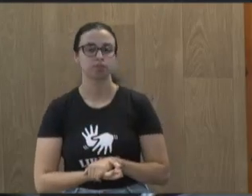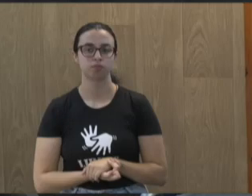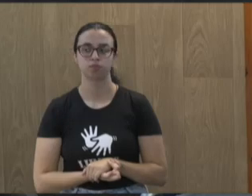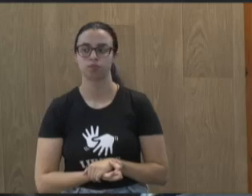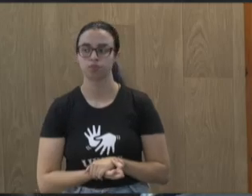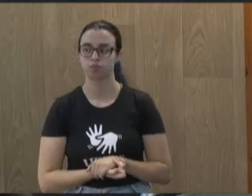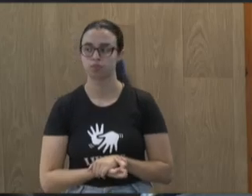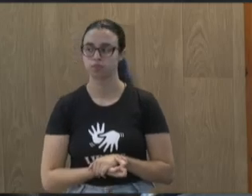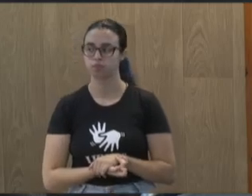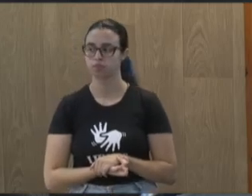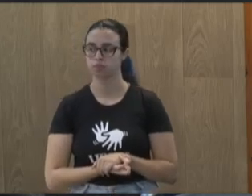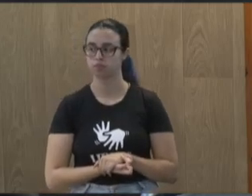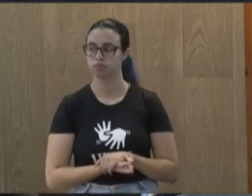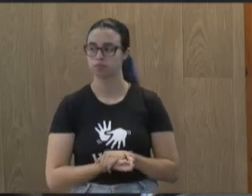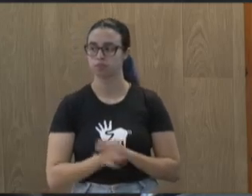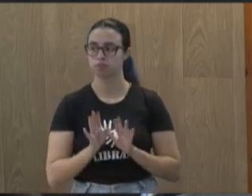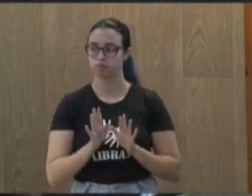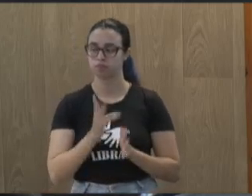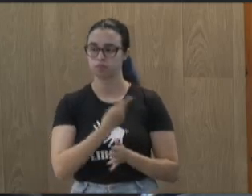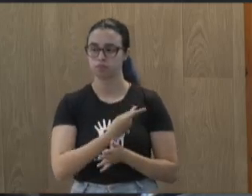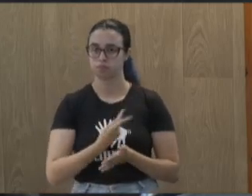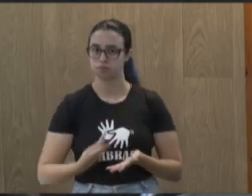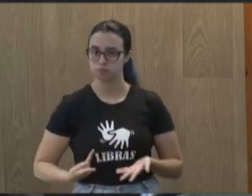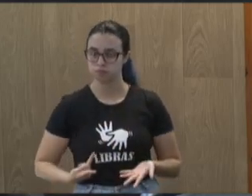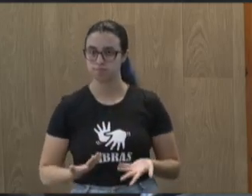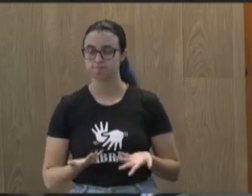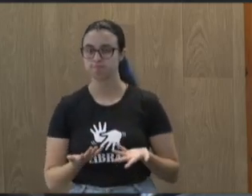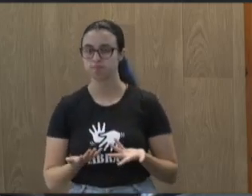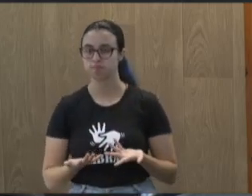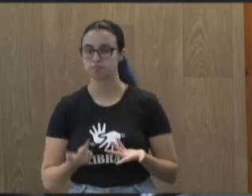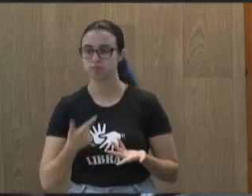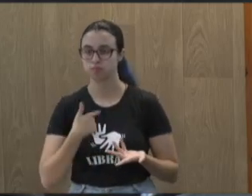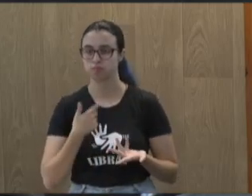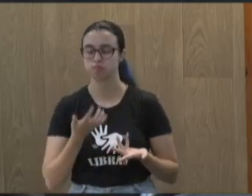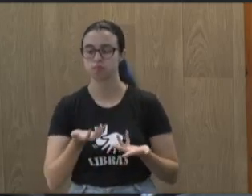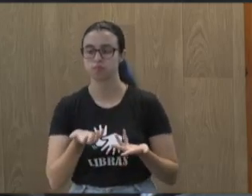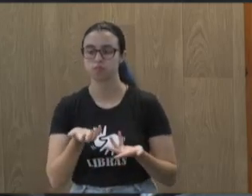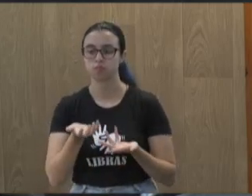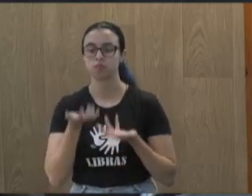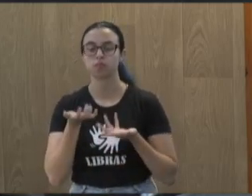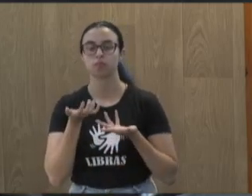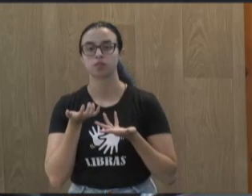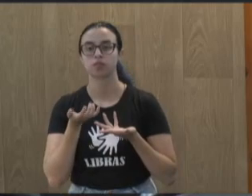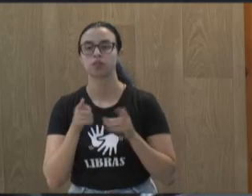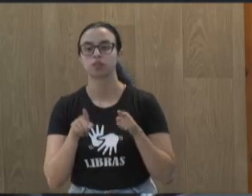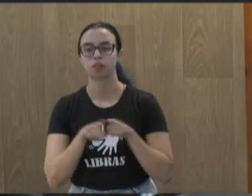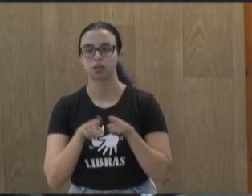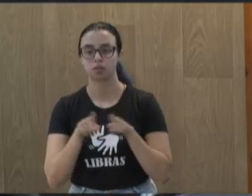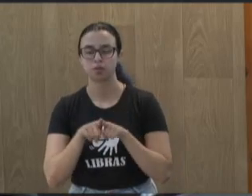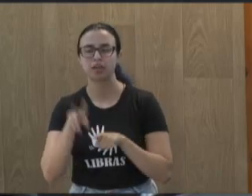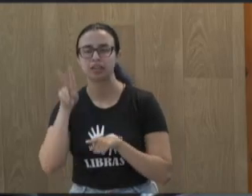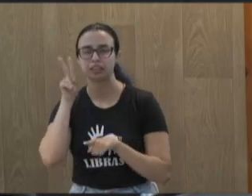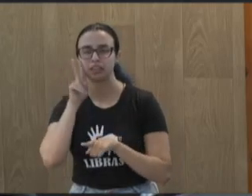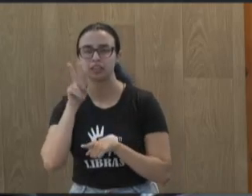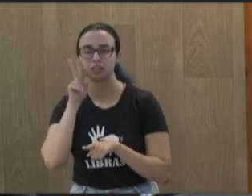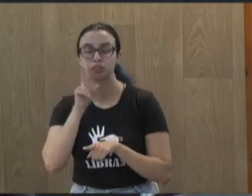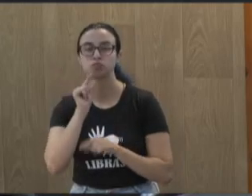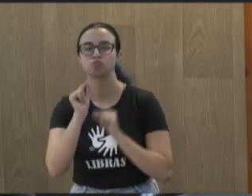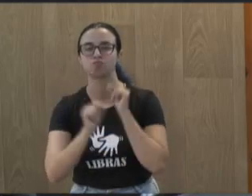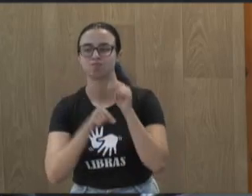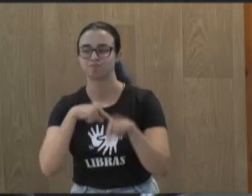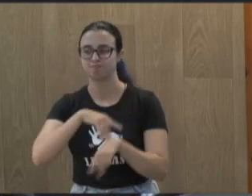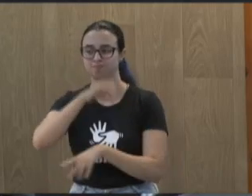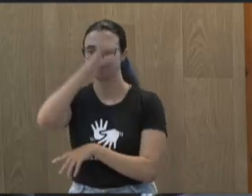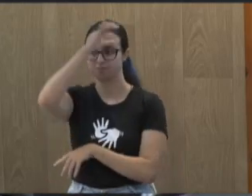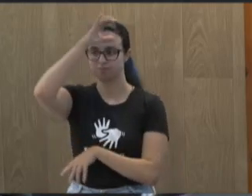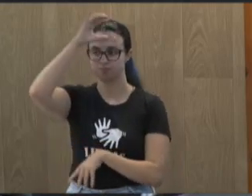Todavia, senhor presidente, todavia eu queria trazer à memória que esta casa já